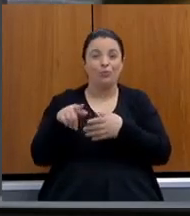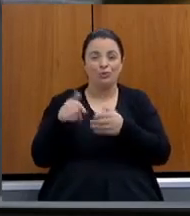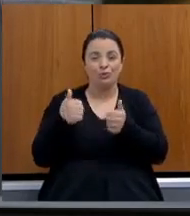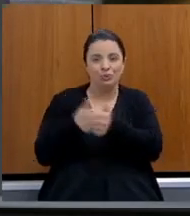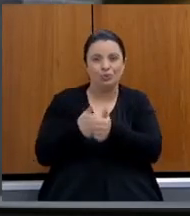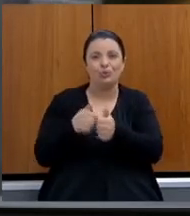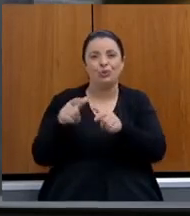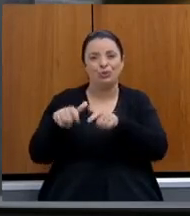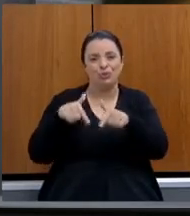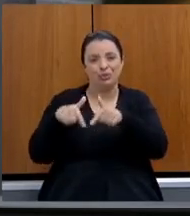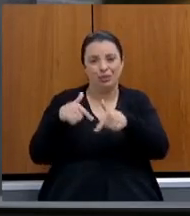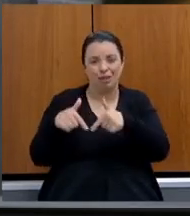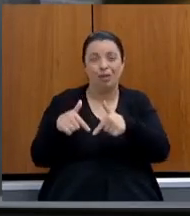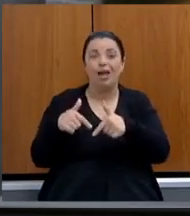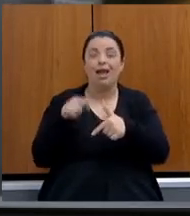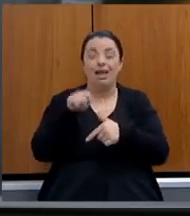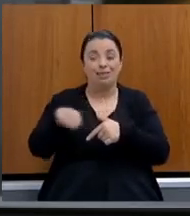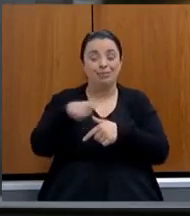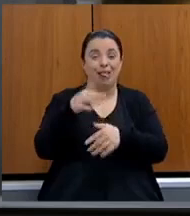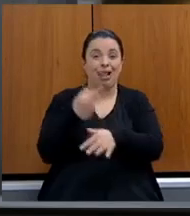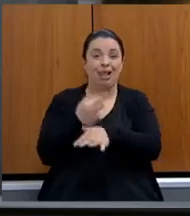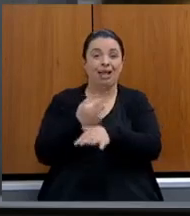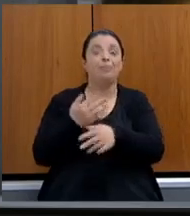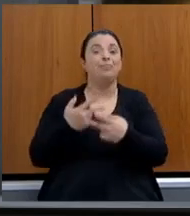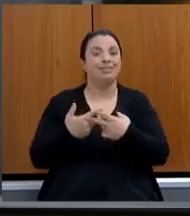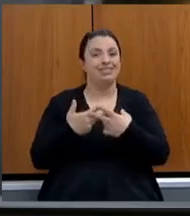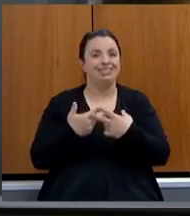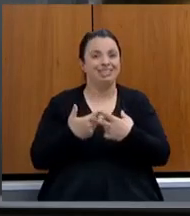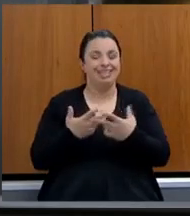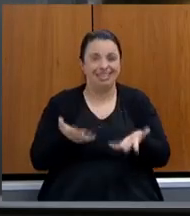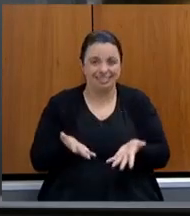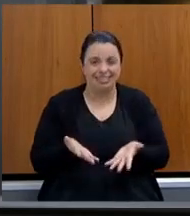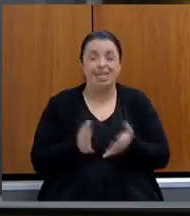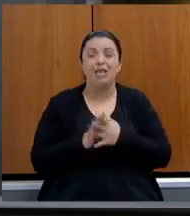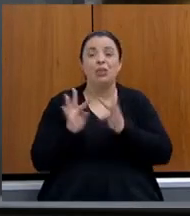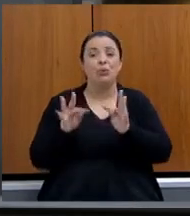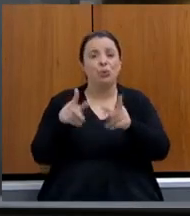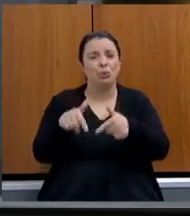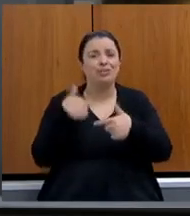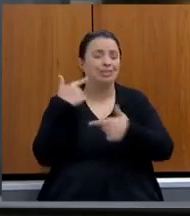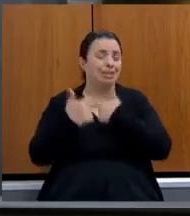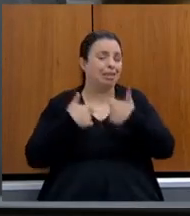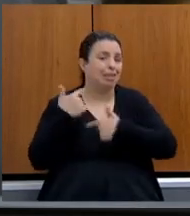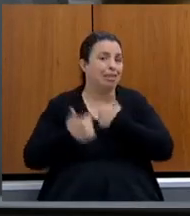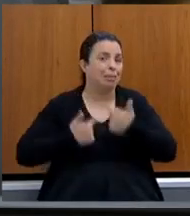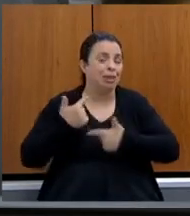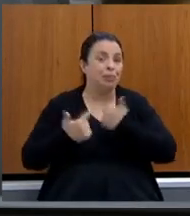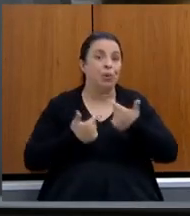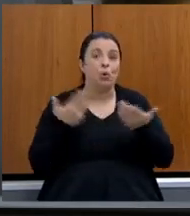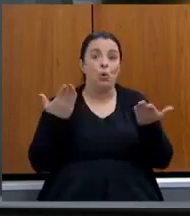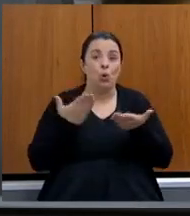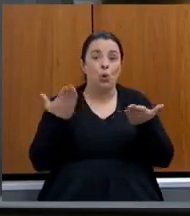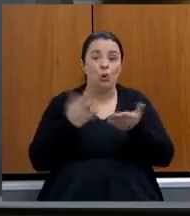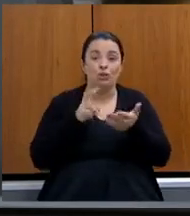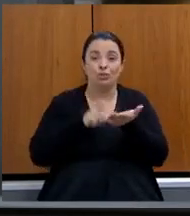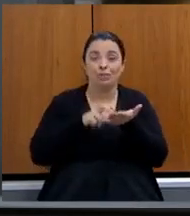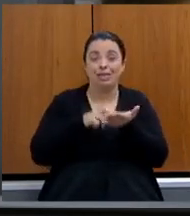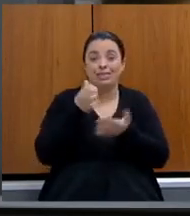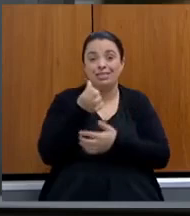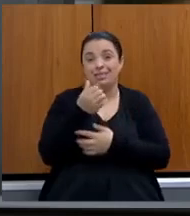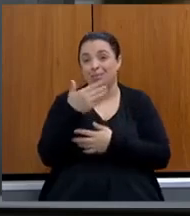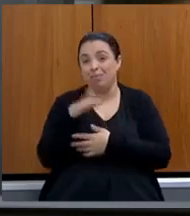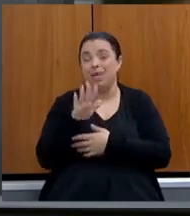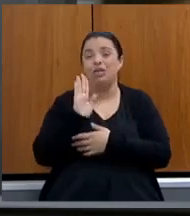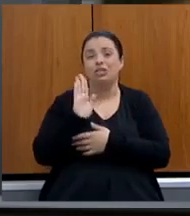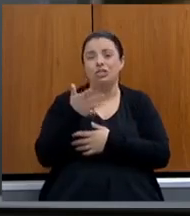boa então assim cada um né desses que estão aí equipes trabalham muito estavam hoje 6:30 da manhã e